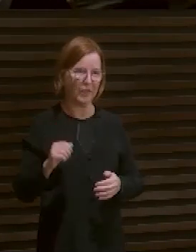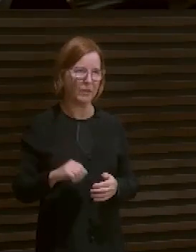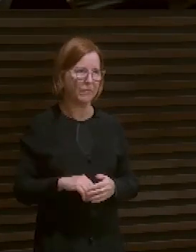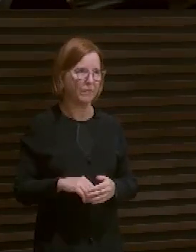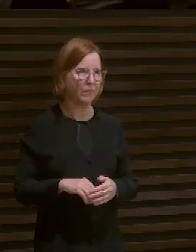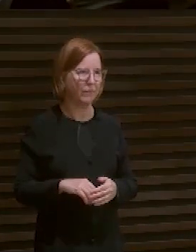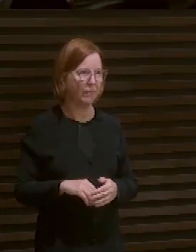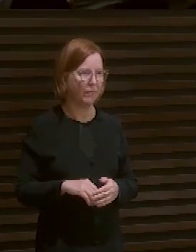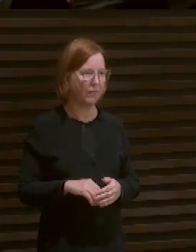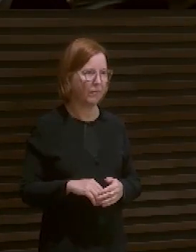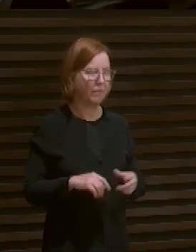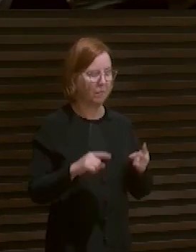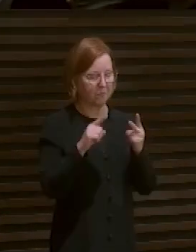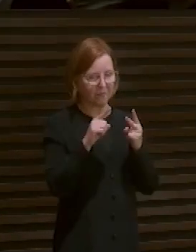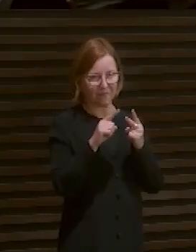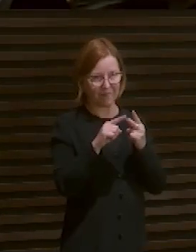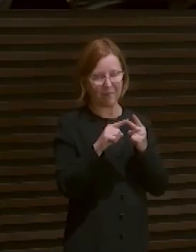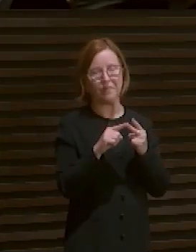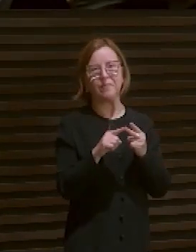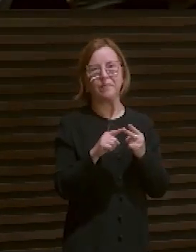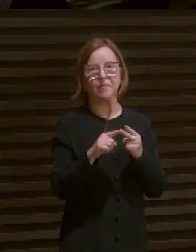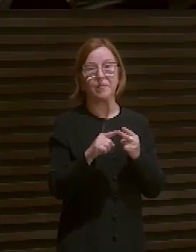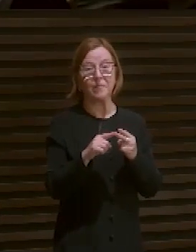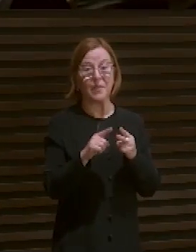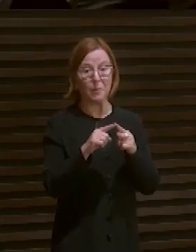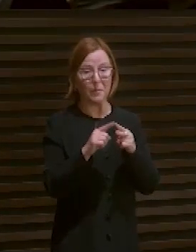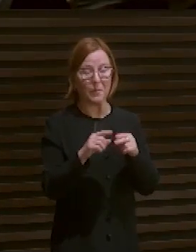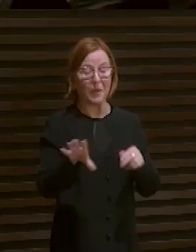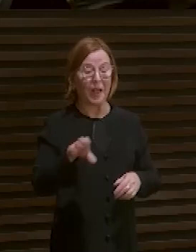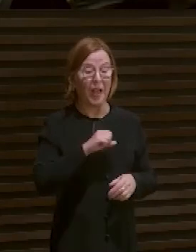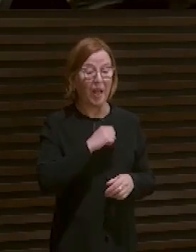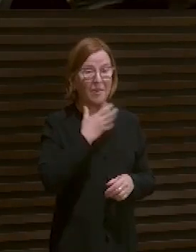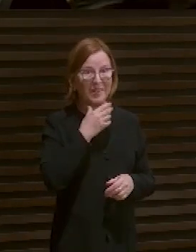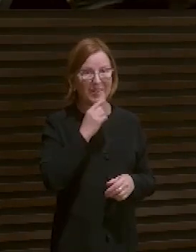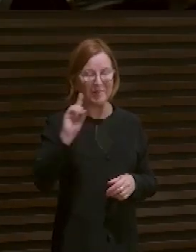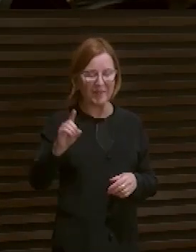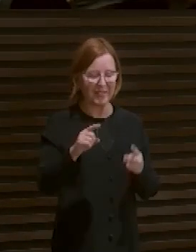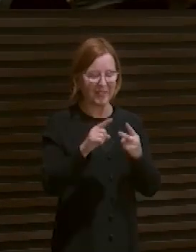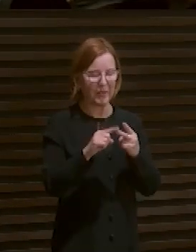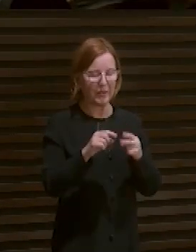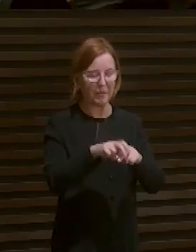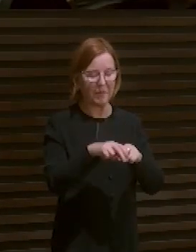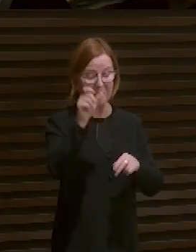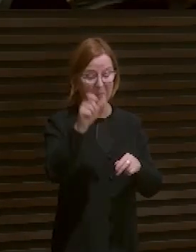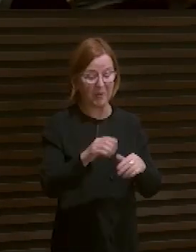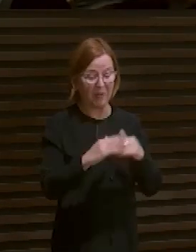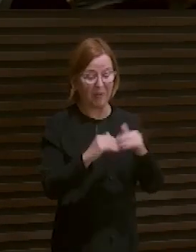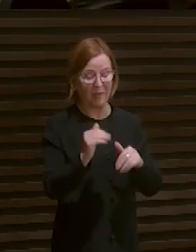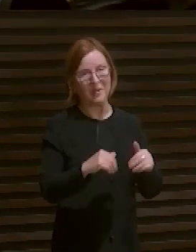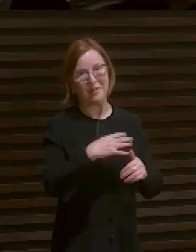Outra característica, primeiro pelo amor do Pai, segundo pela pessoa e obra do Filho, terceiro pelo